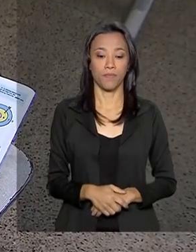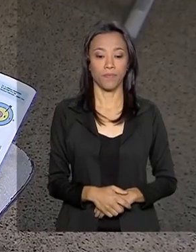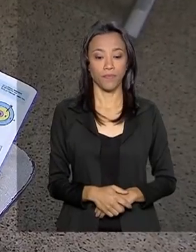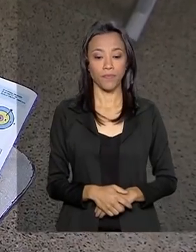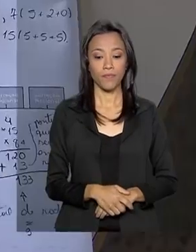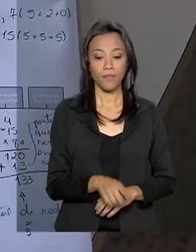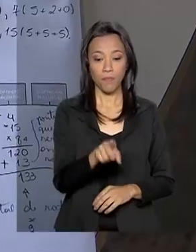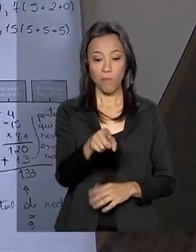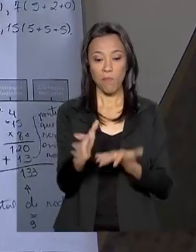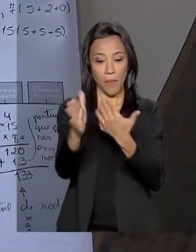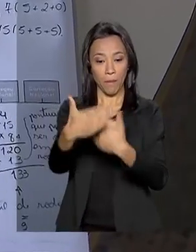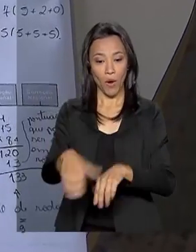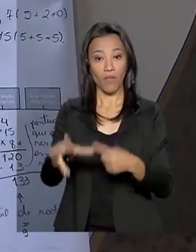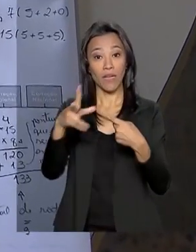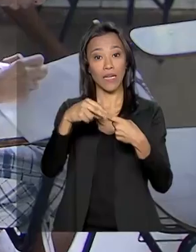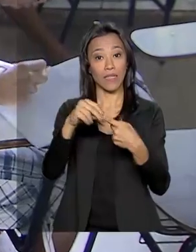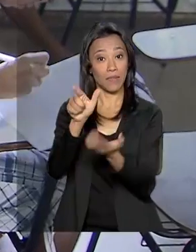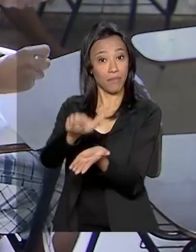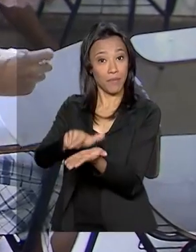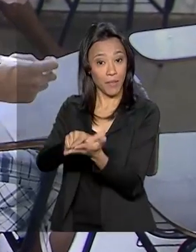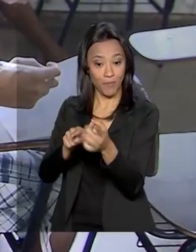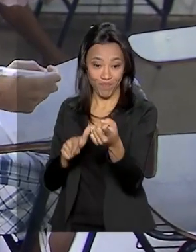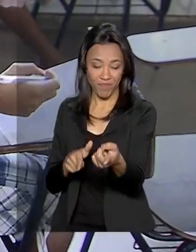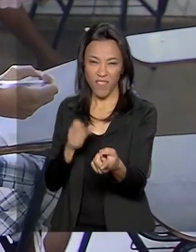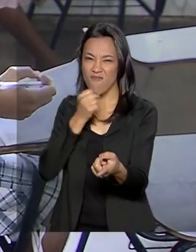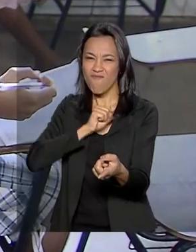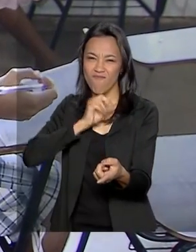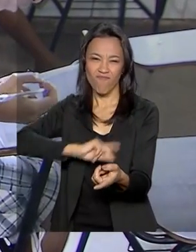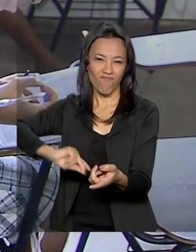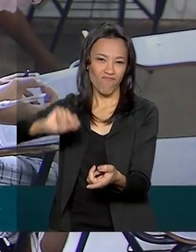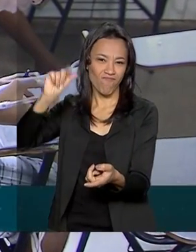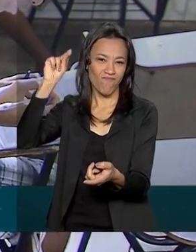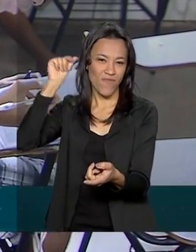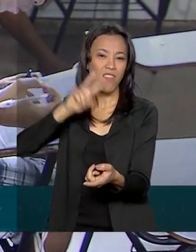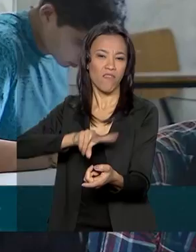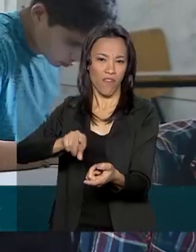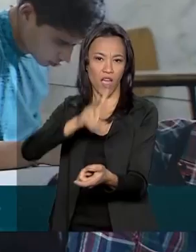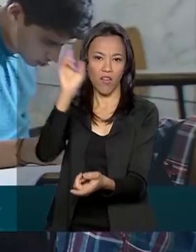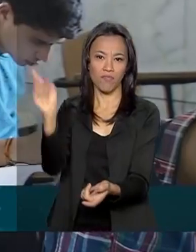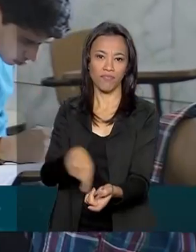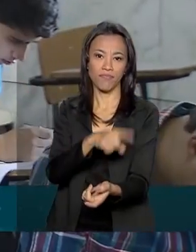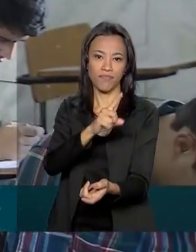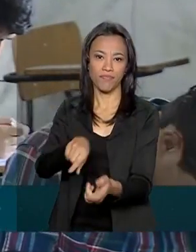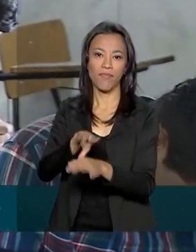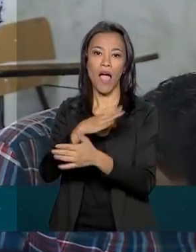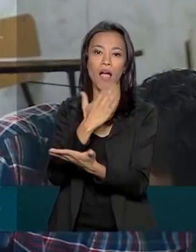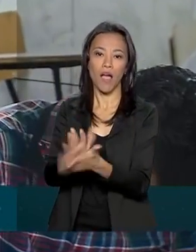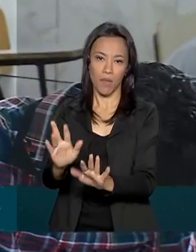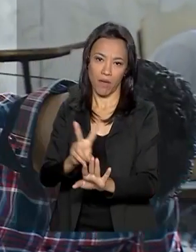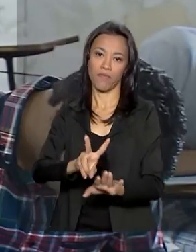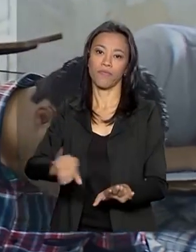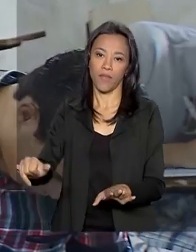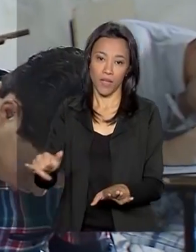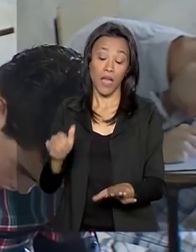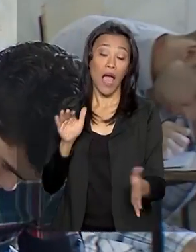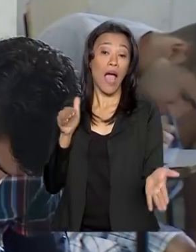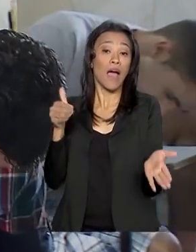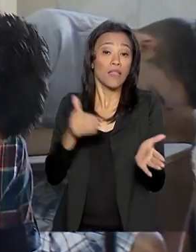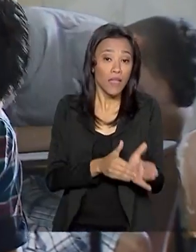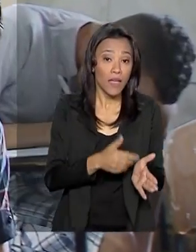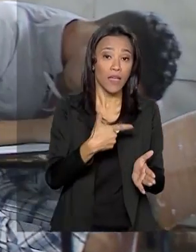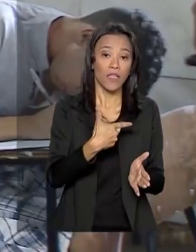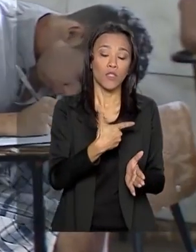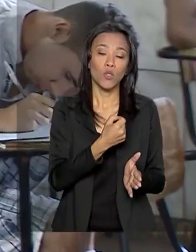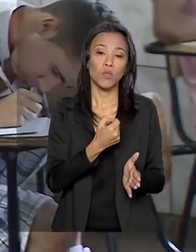Para a prova, caneta e papel, um modelo antigo que está com os dias contados na aplicação do Enem. Até 2026,